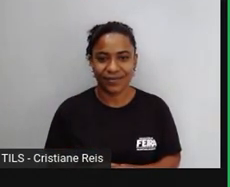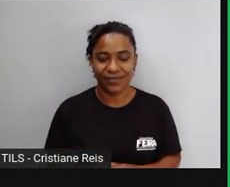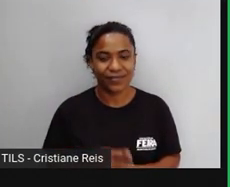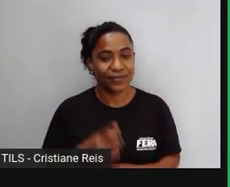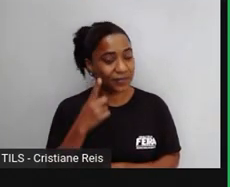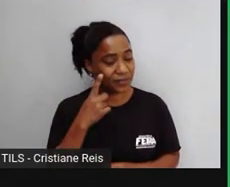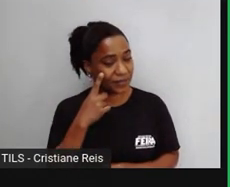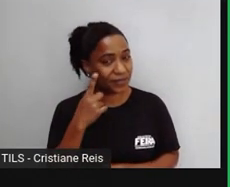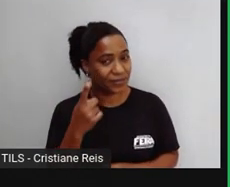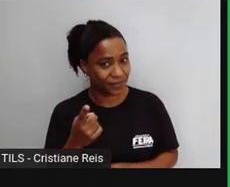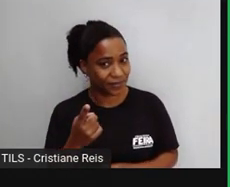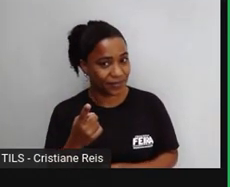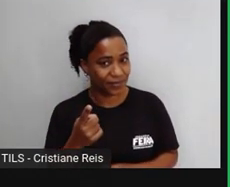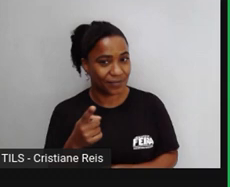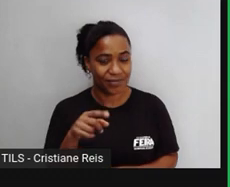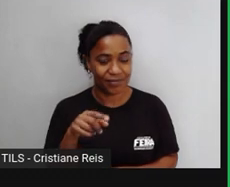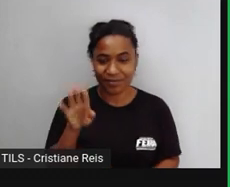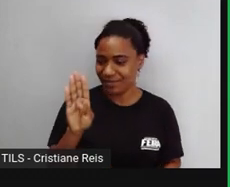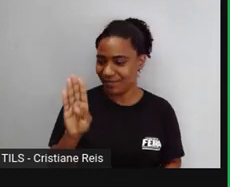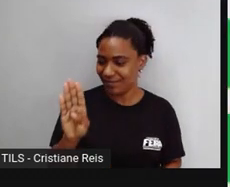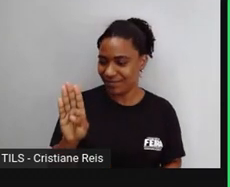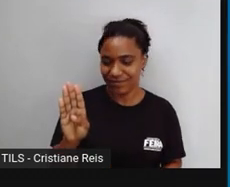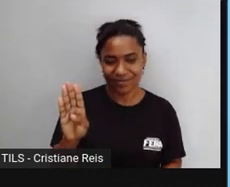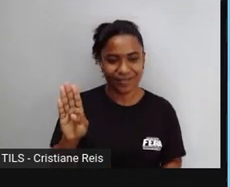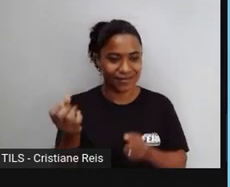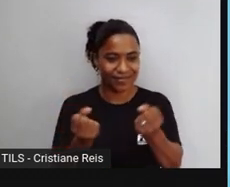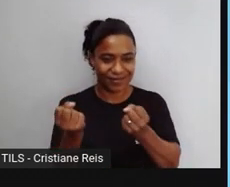garage? Garage. Garagem.